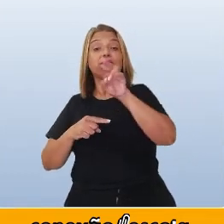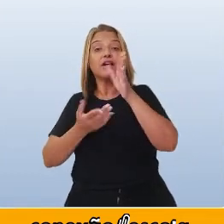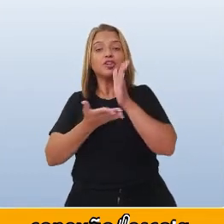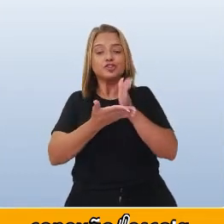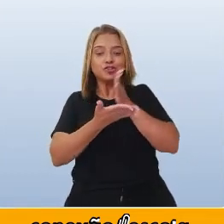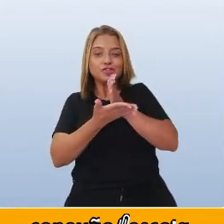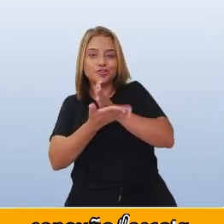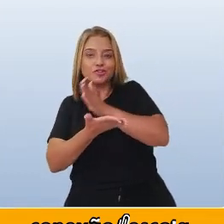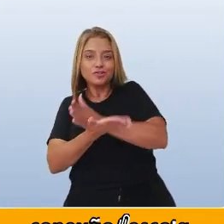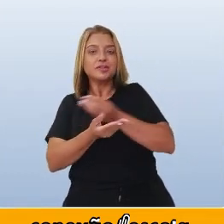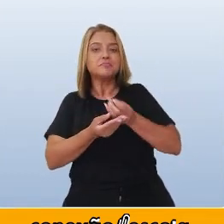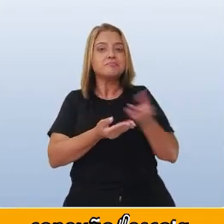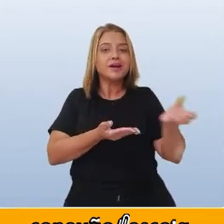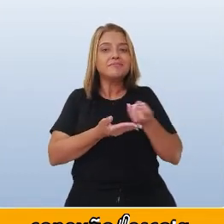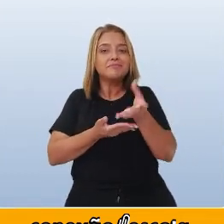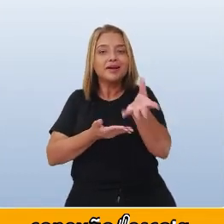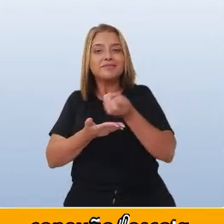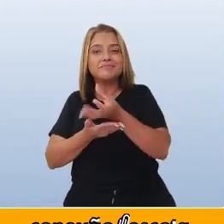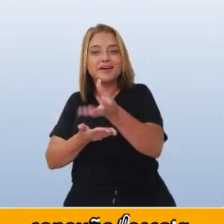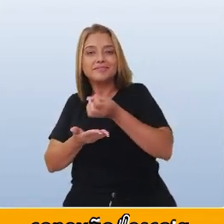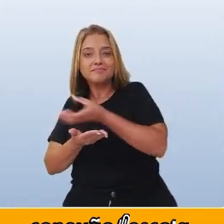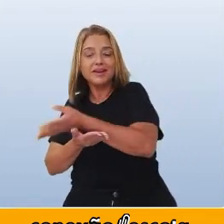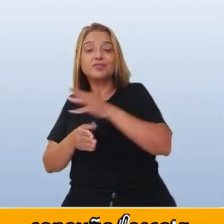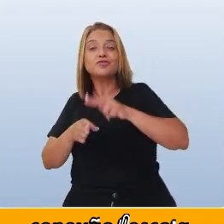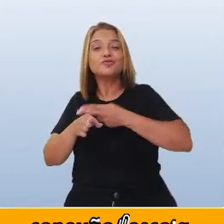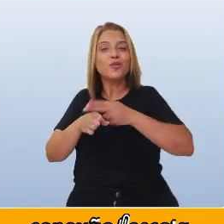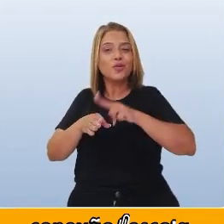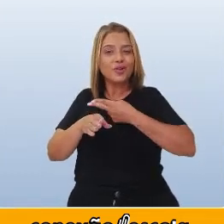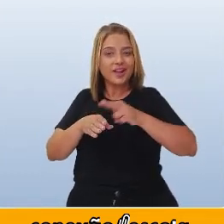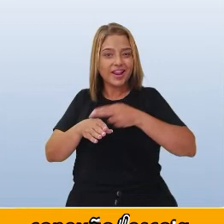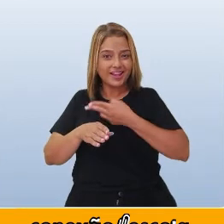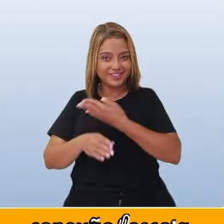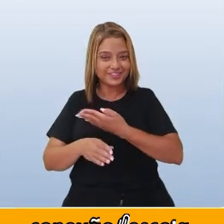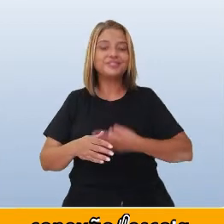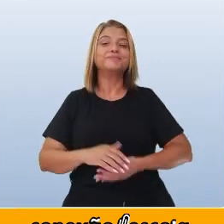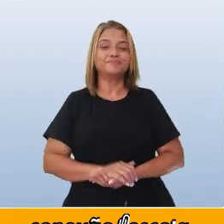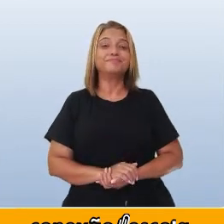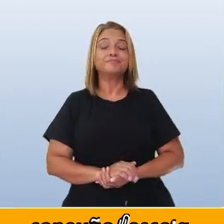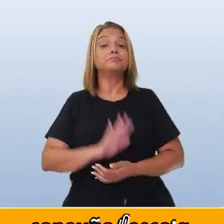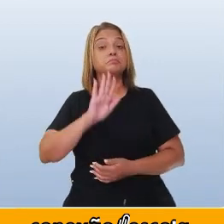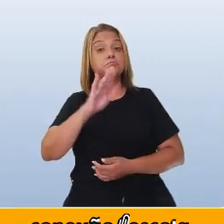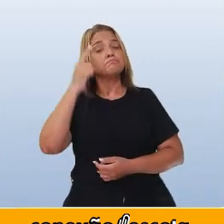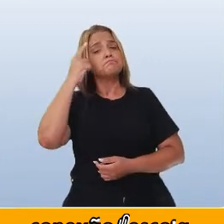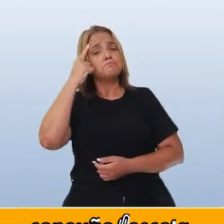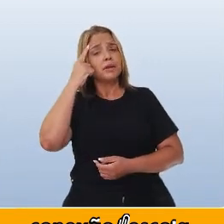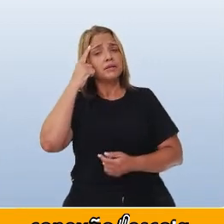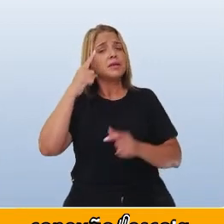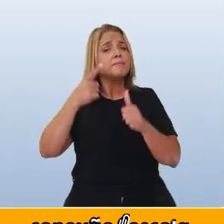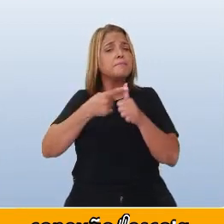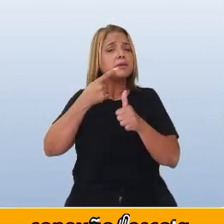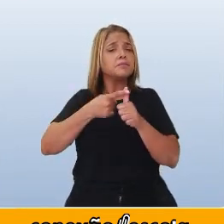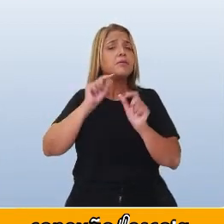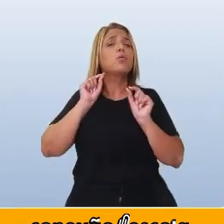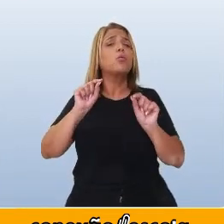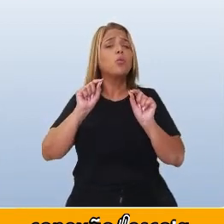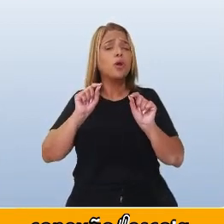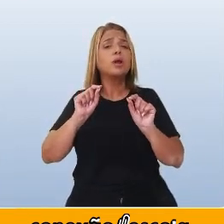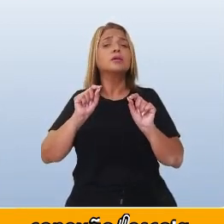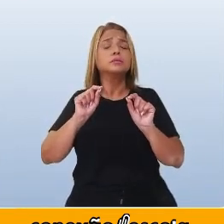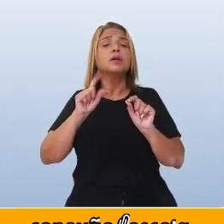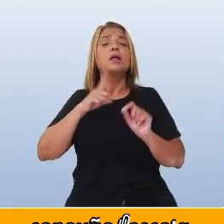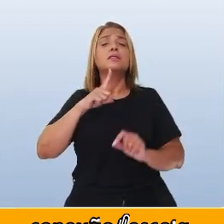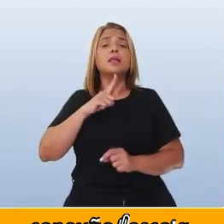receberá em relação a cada barra de chocolate? Primeiro nós vamos pensar